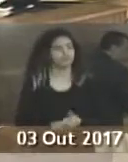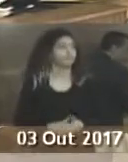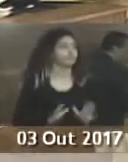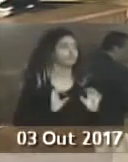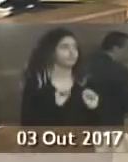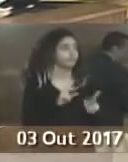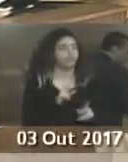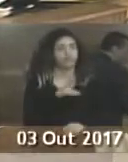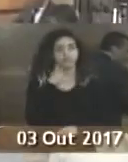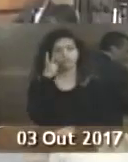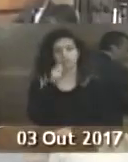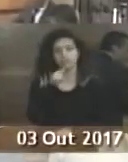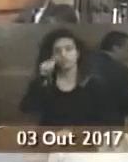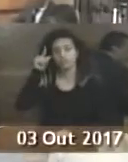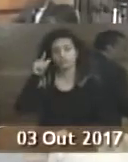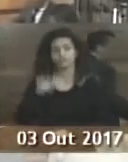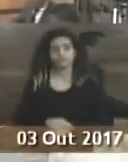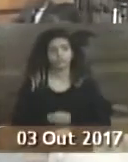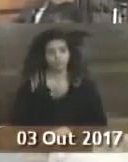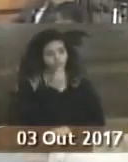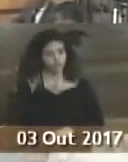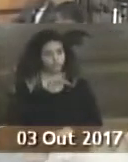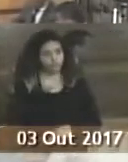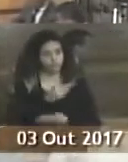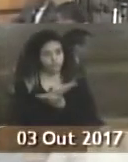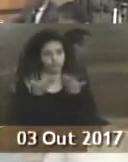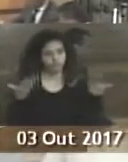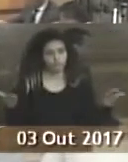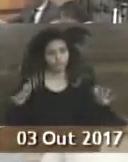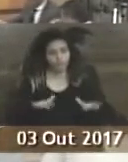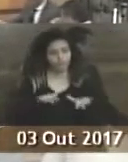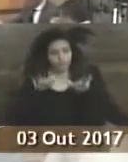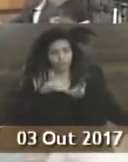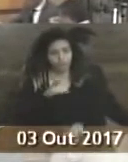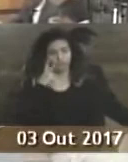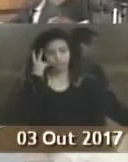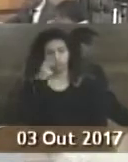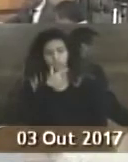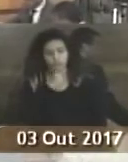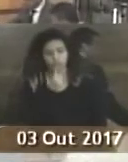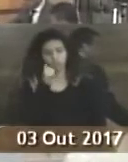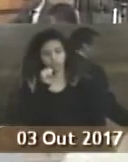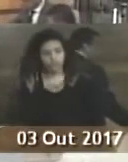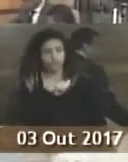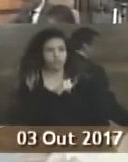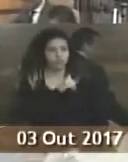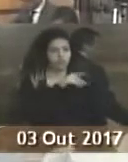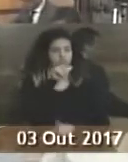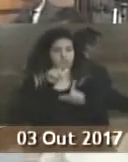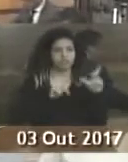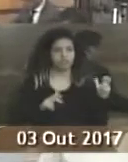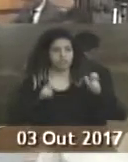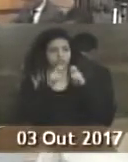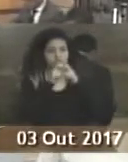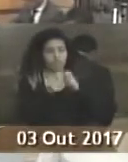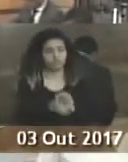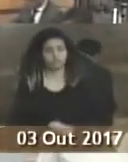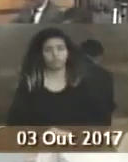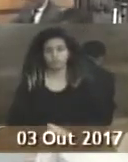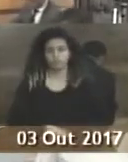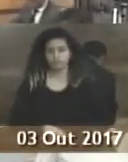vereador Léo Marmoraria. Bom dia a todos presentes, pessoal do plenário, vereador, vereadoras, o pessoal que nos assiste nas suas